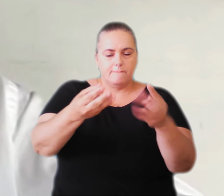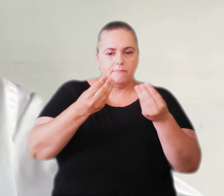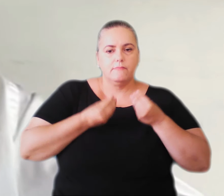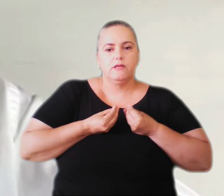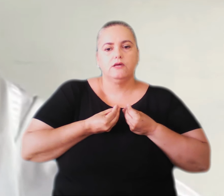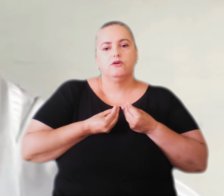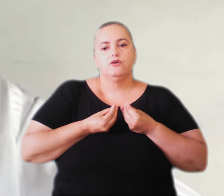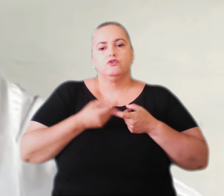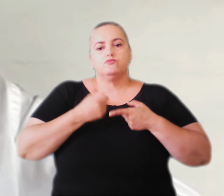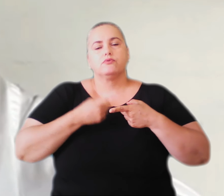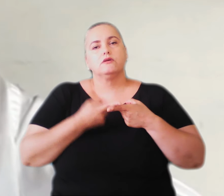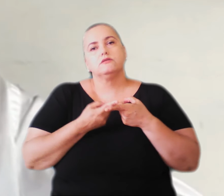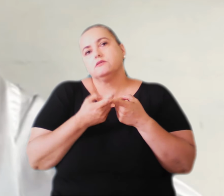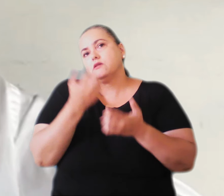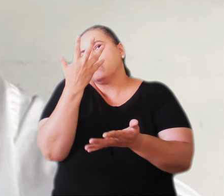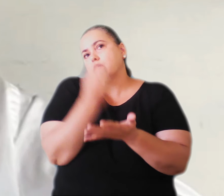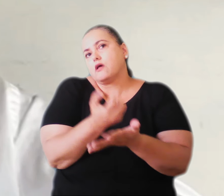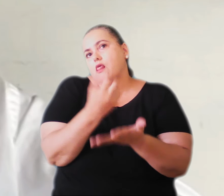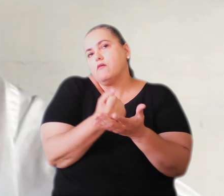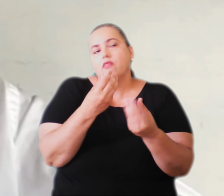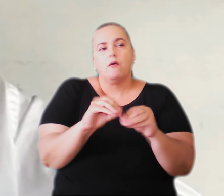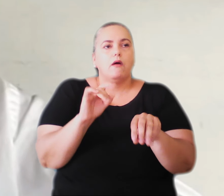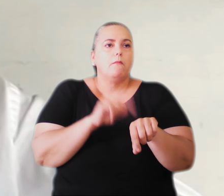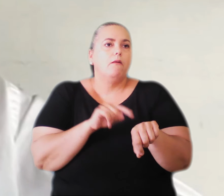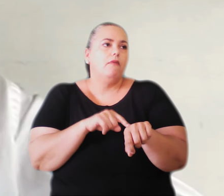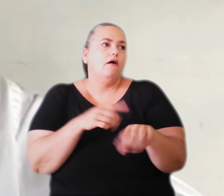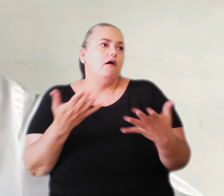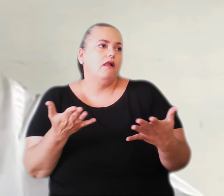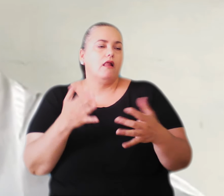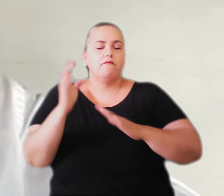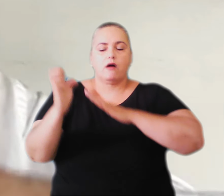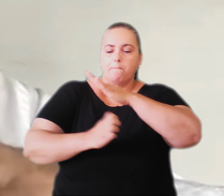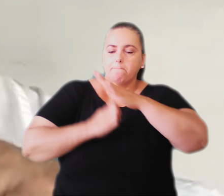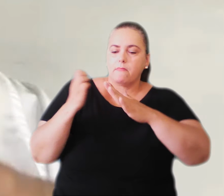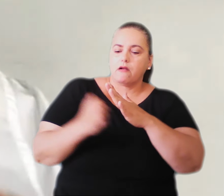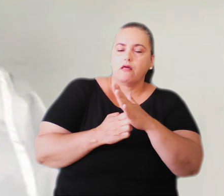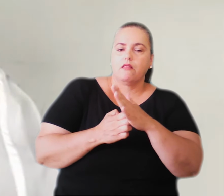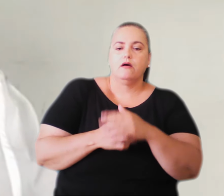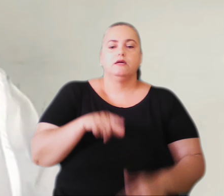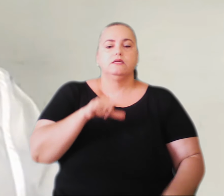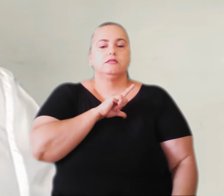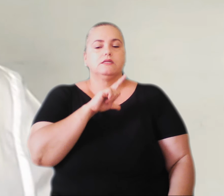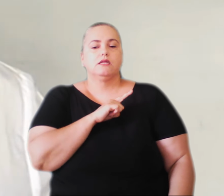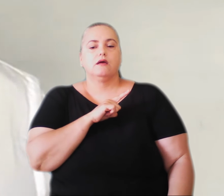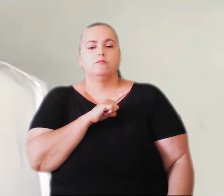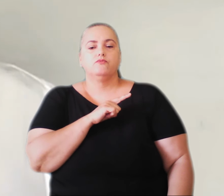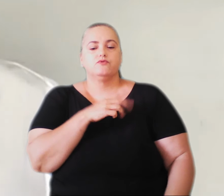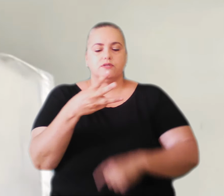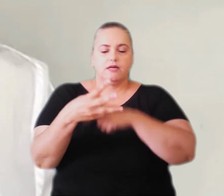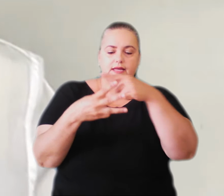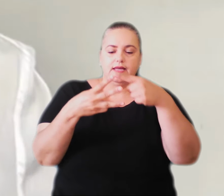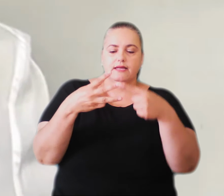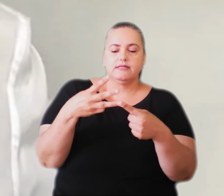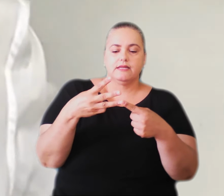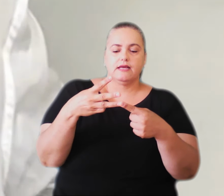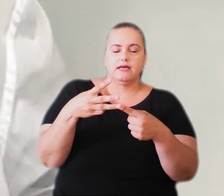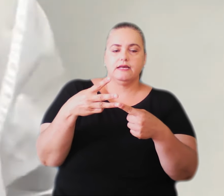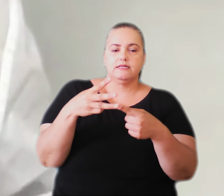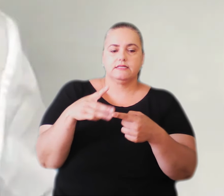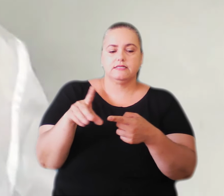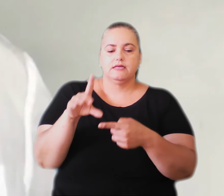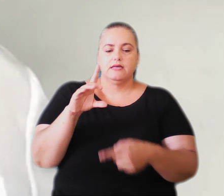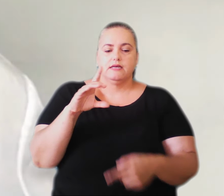que nós não gravaríamos naquela gravadora. E nós temos 3 discos de ouro com mais de